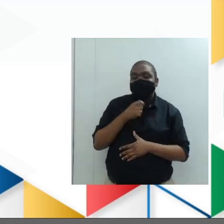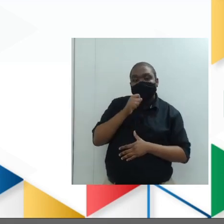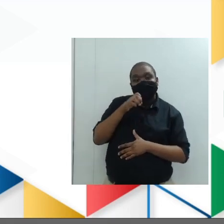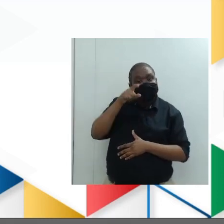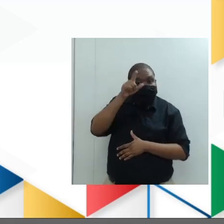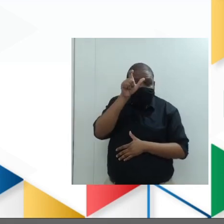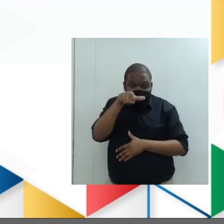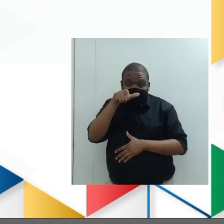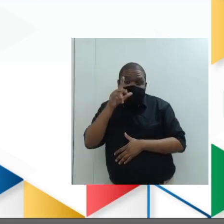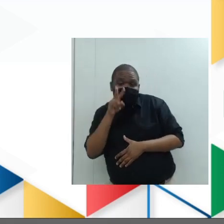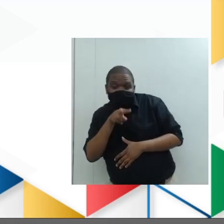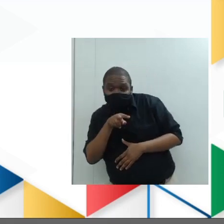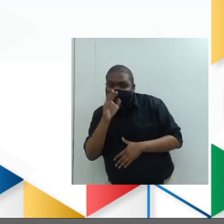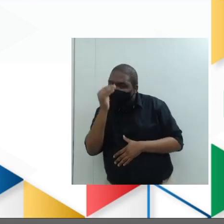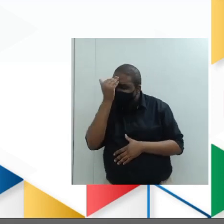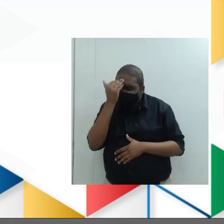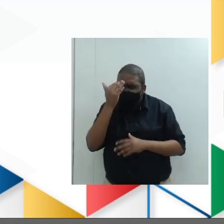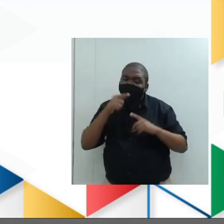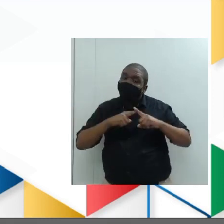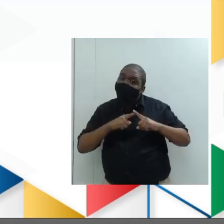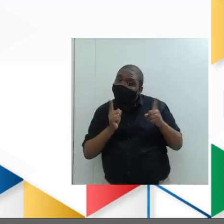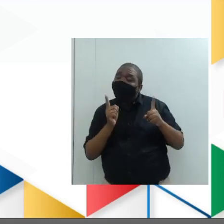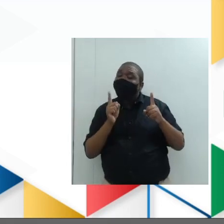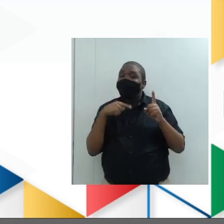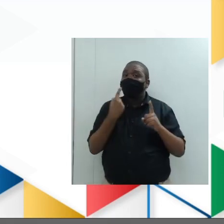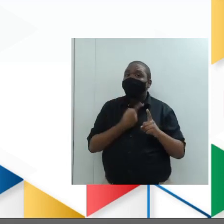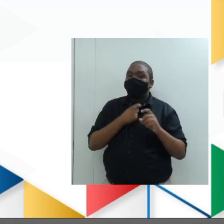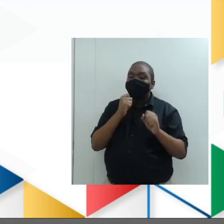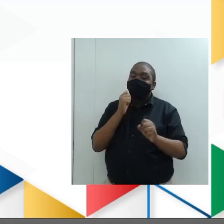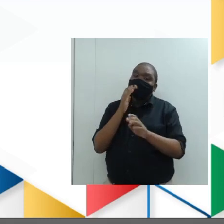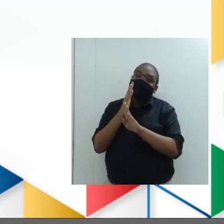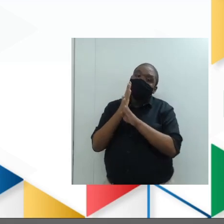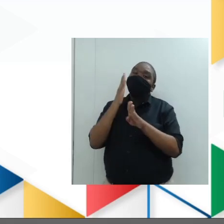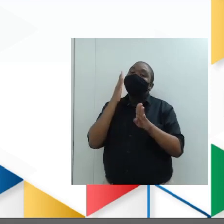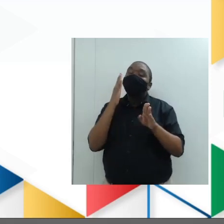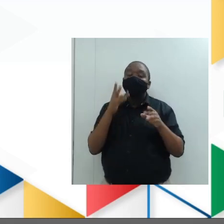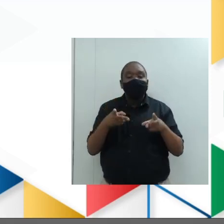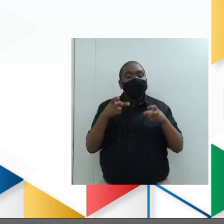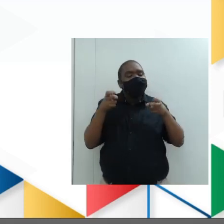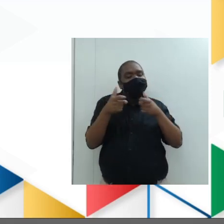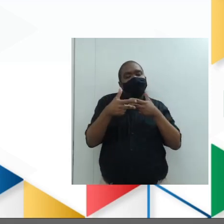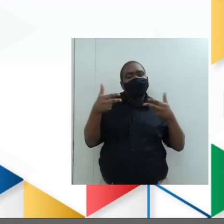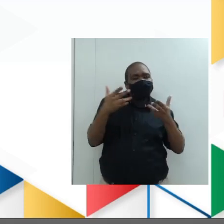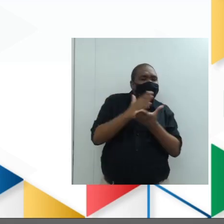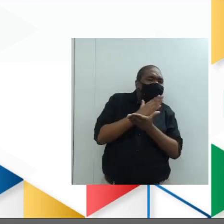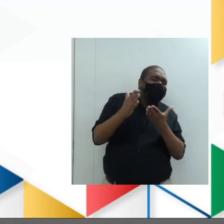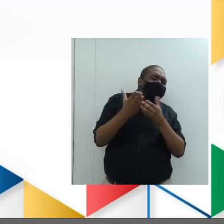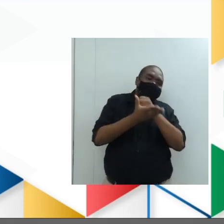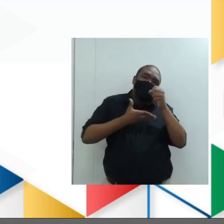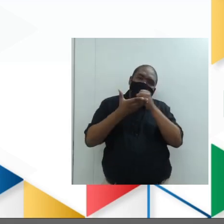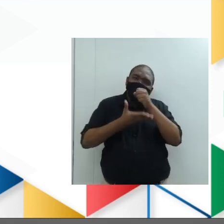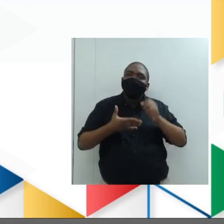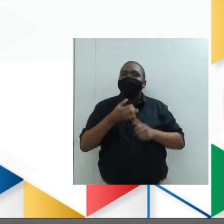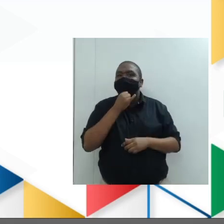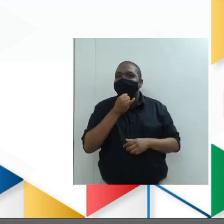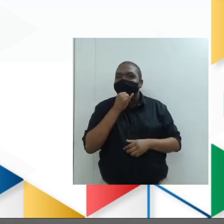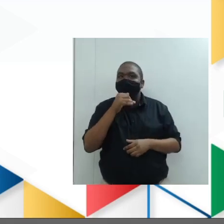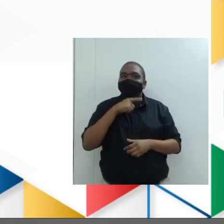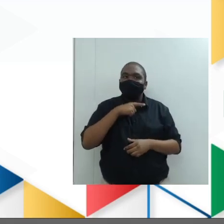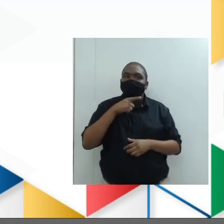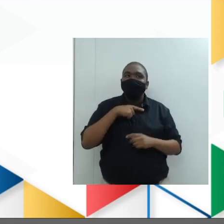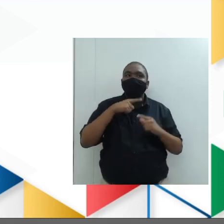saiba. Então, bora identificar alguns dos seus elementos básicos. Eu vou ter